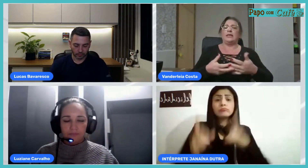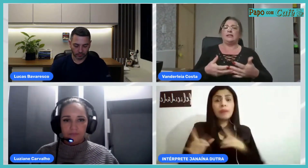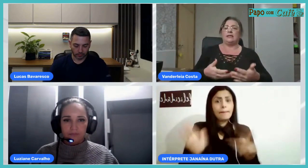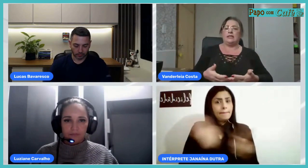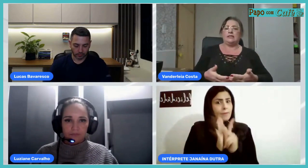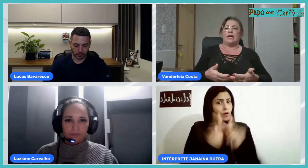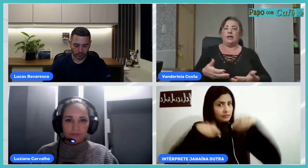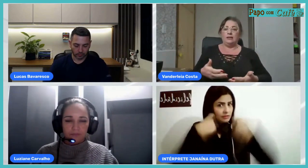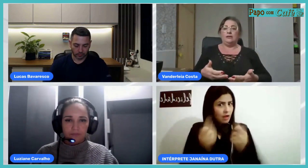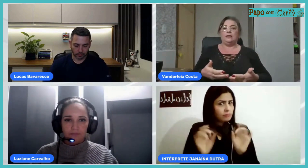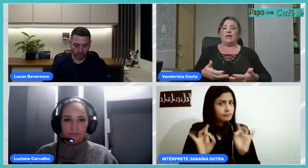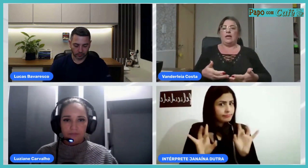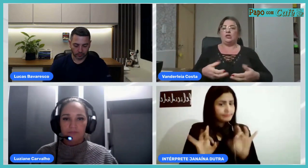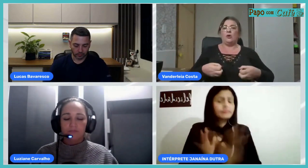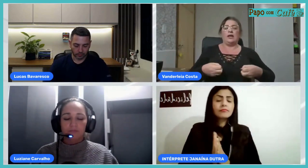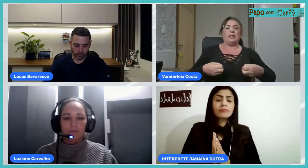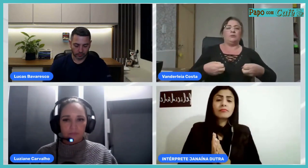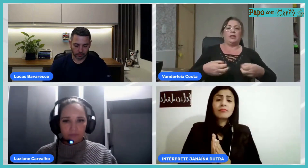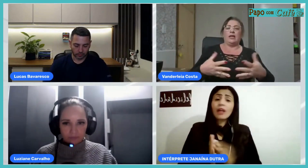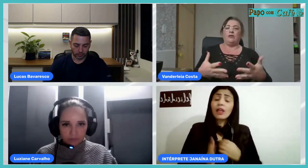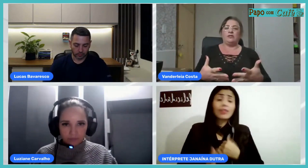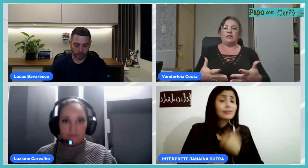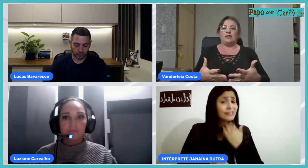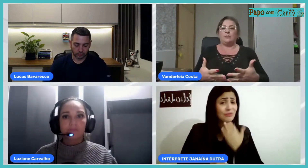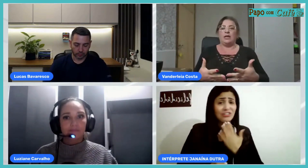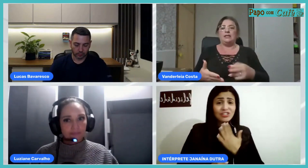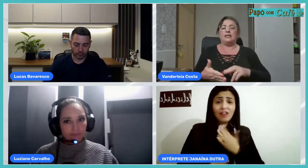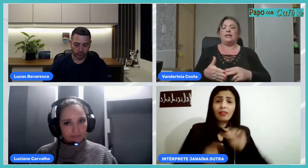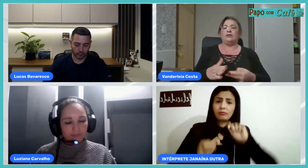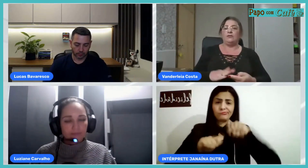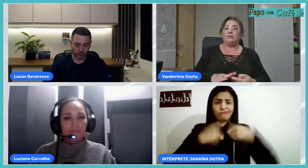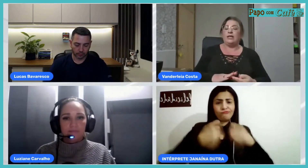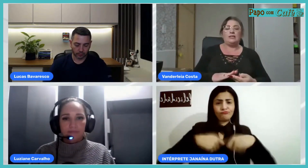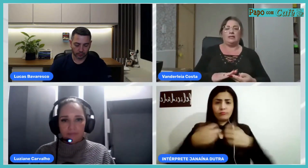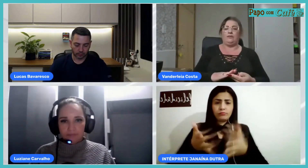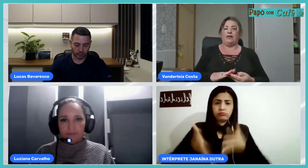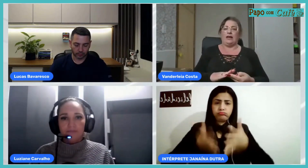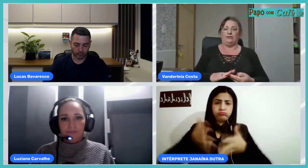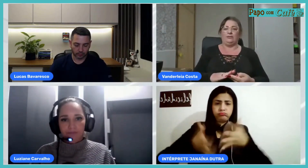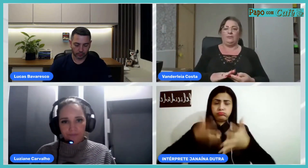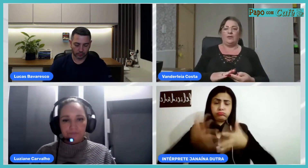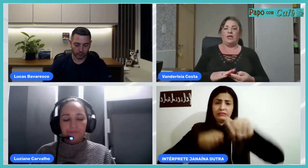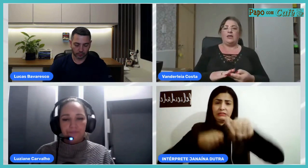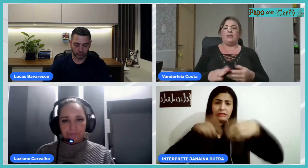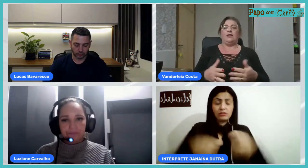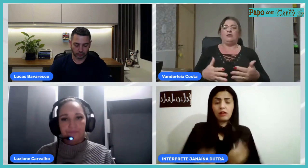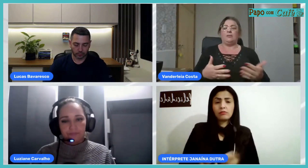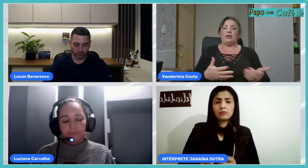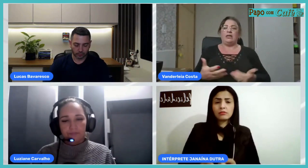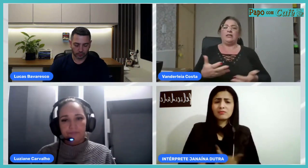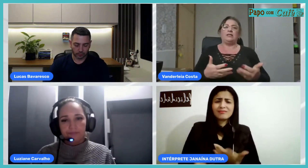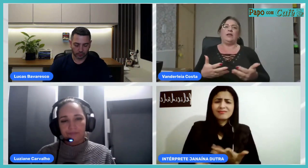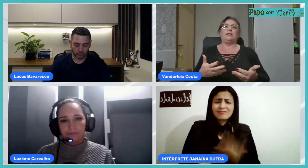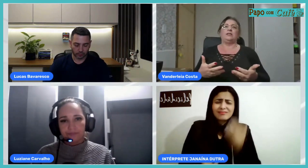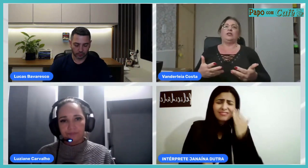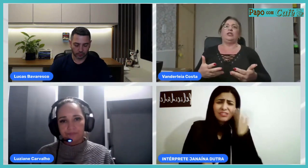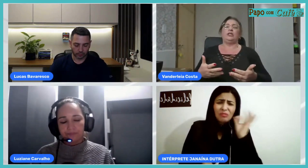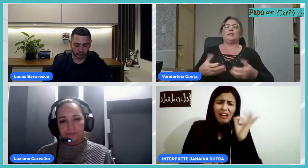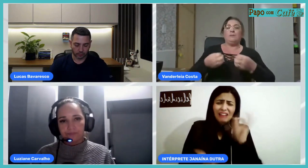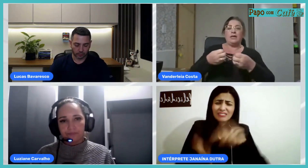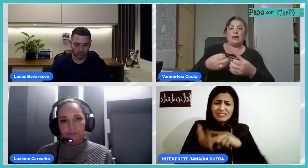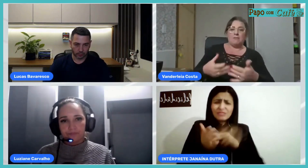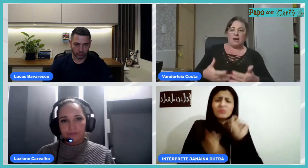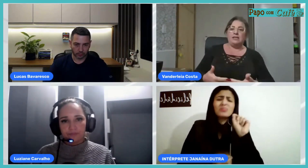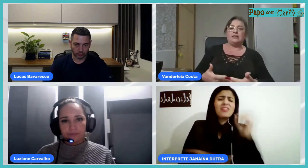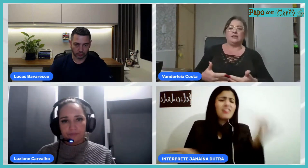aluno, começar a sinalizar, né? Jogar aquele mundaréu de sinais para ele se aquilo não tem significado. Então, na maioria das vezes, a